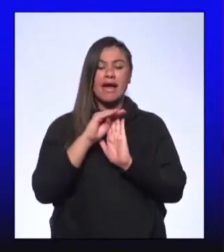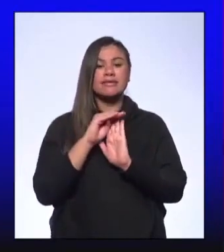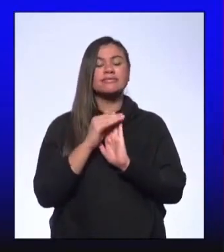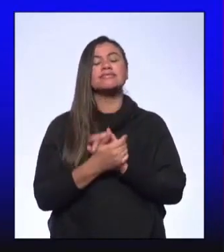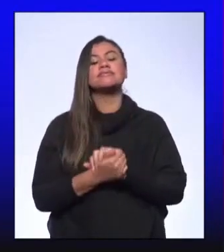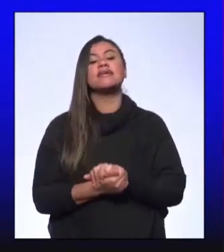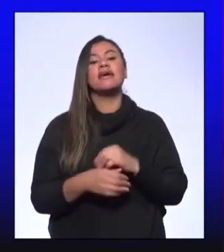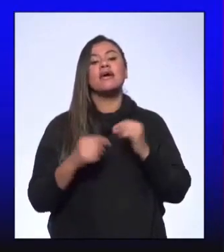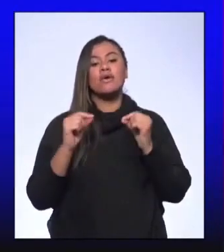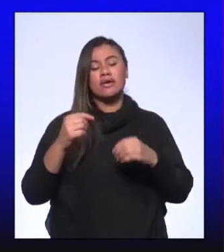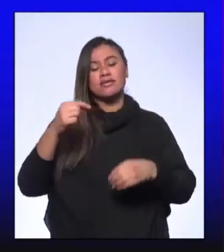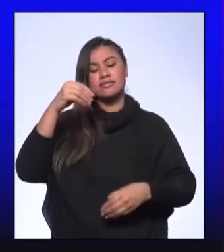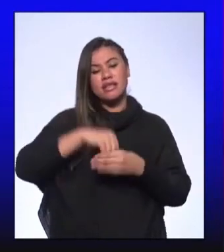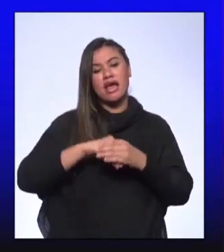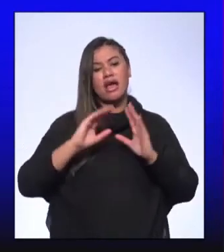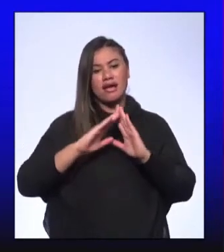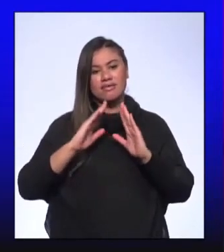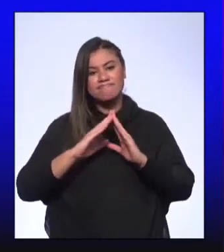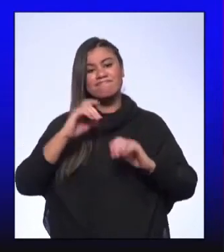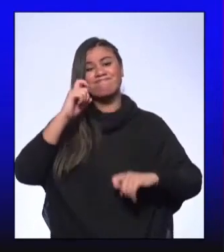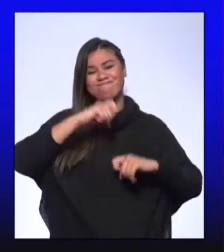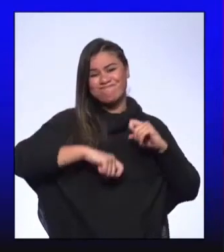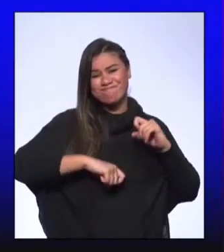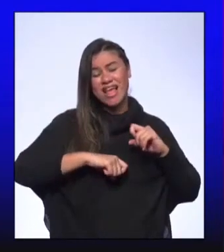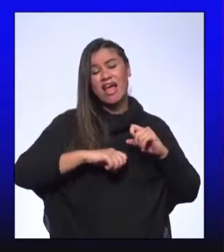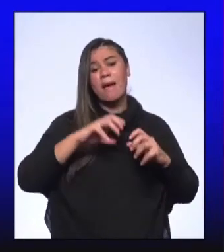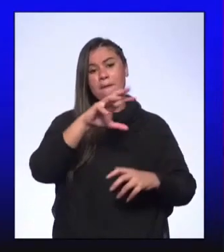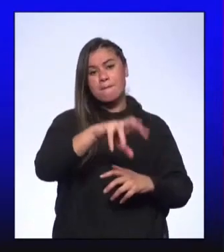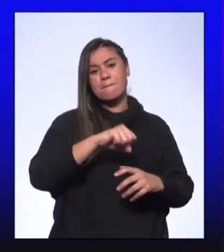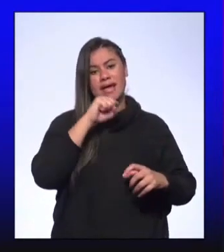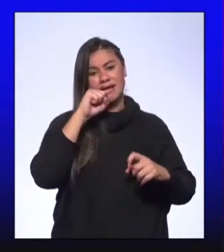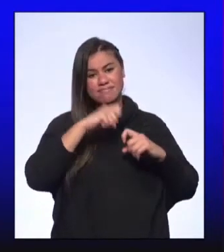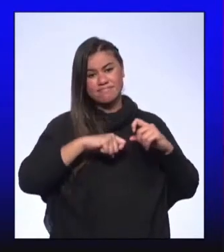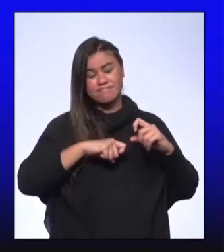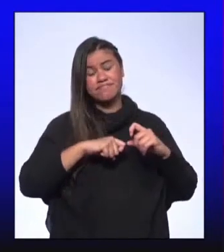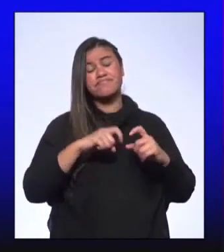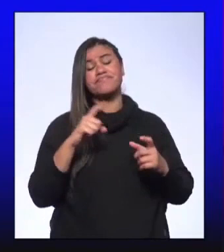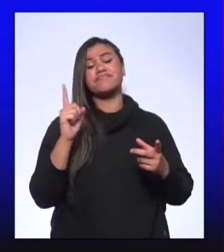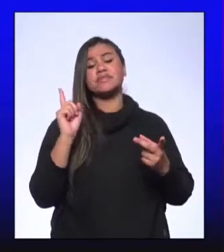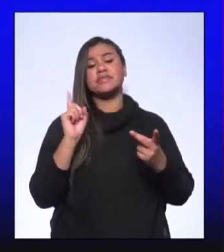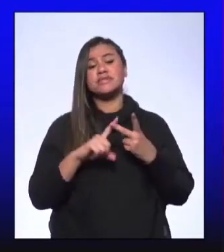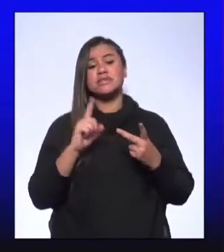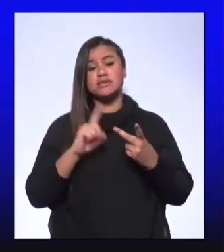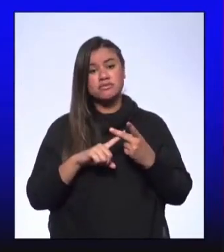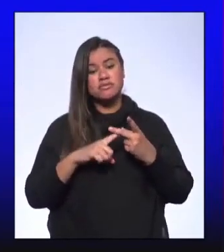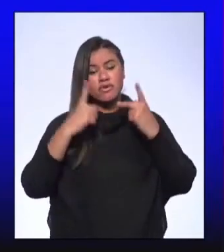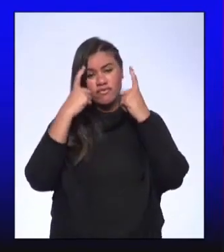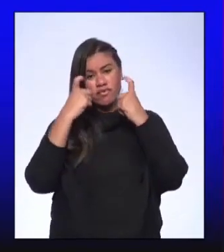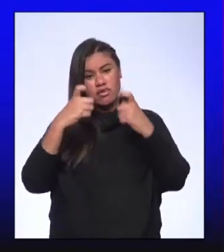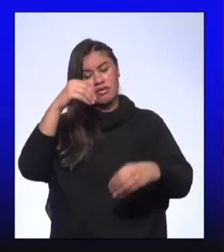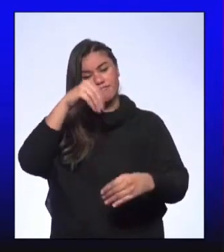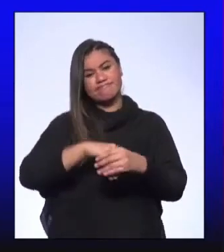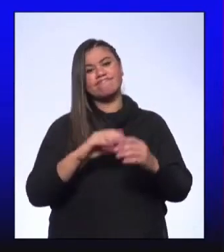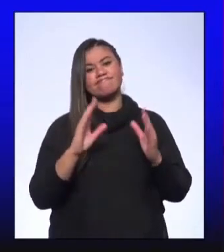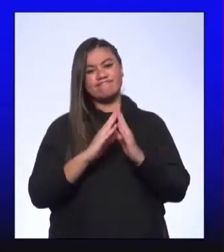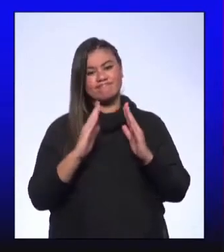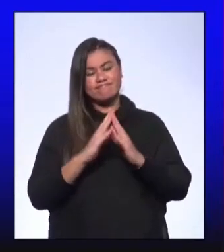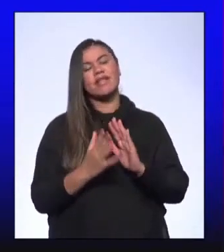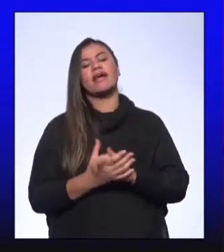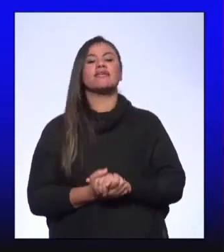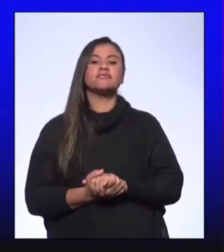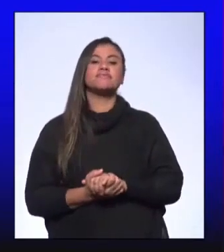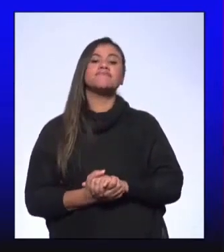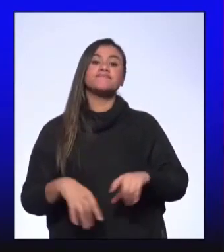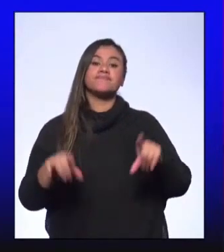violência dentro de casa. Os custos econômicos, né? Ou o indivíduo fica com a